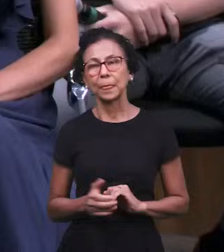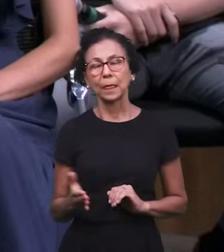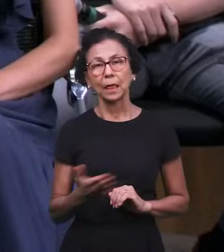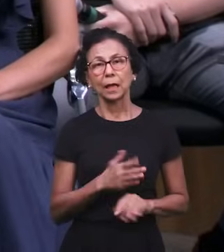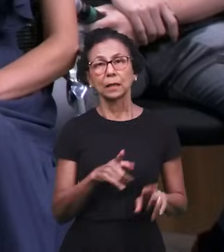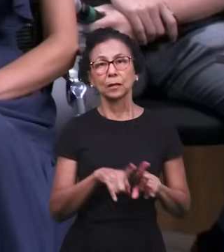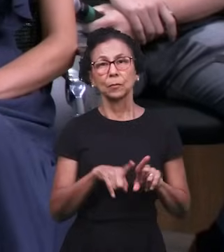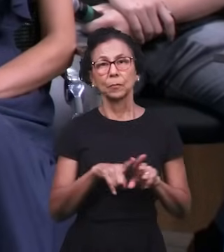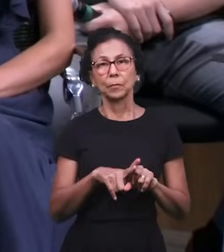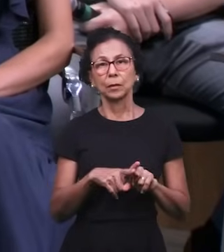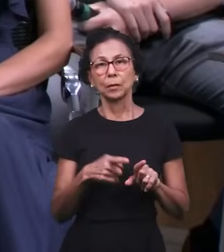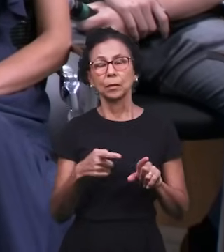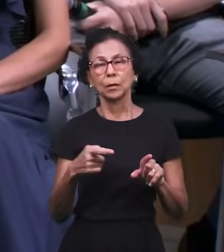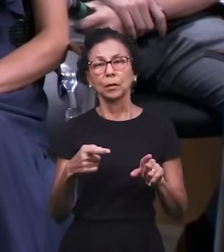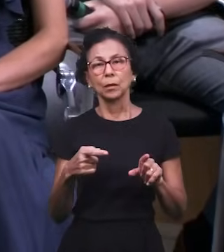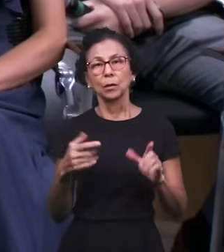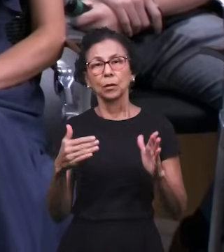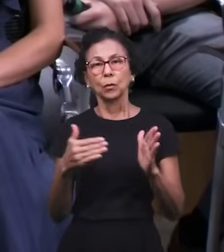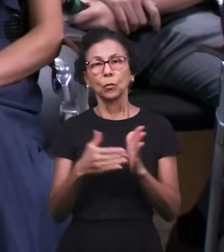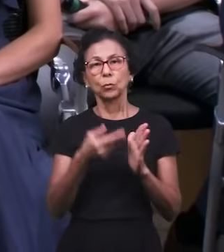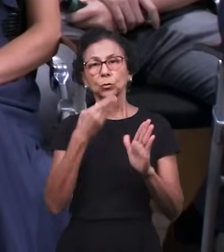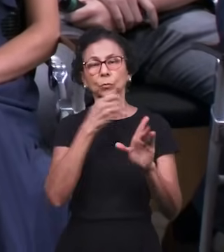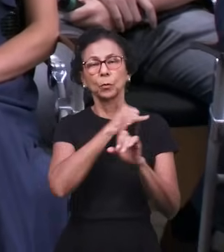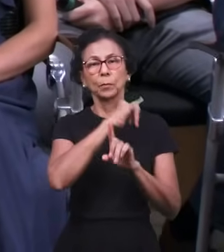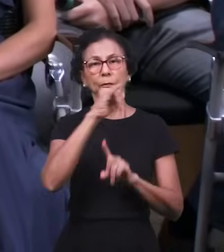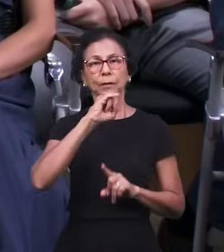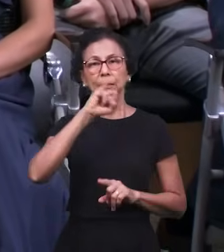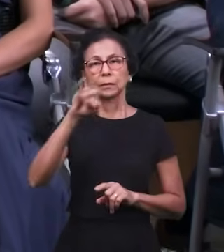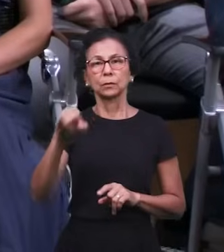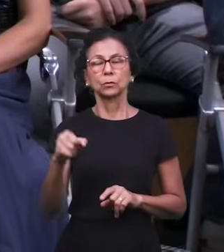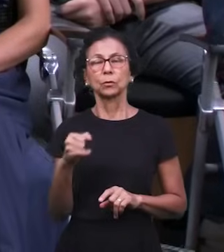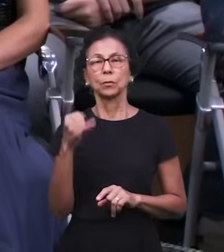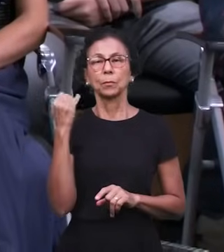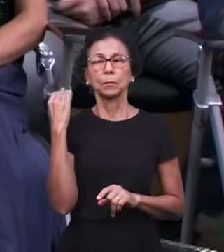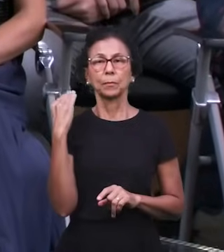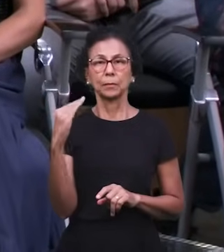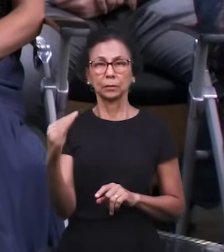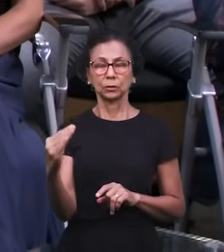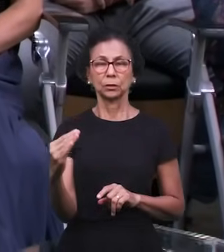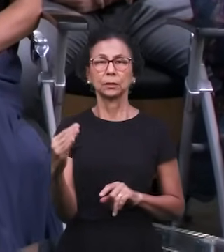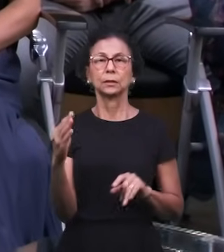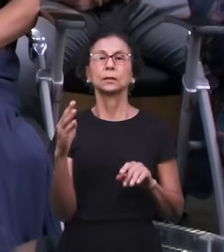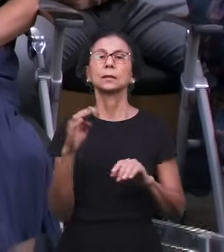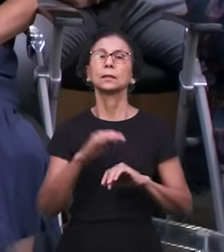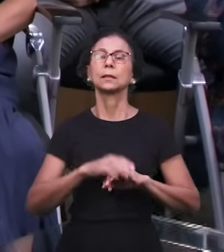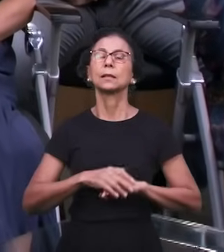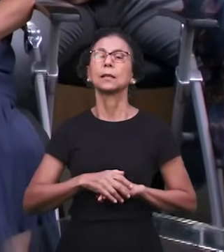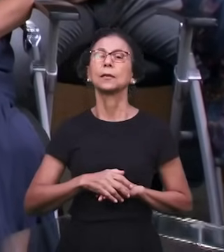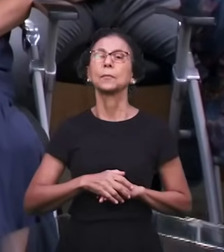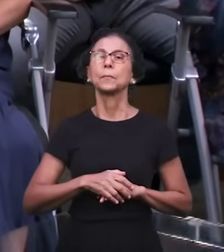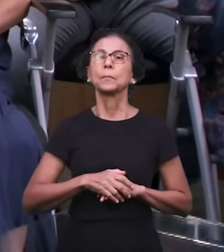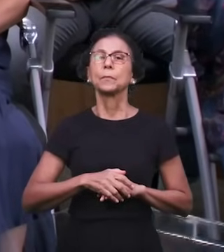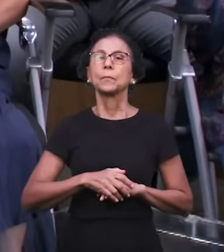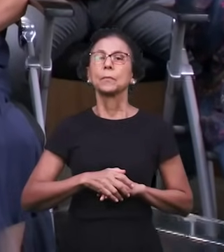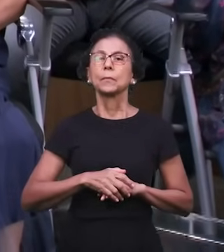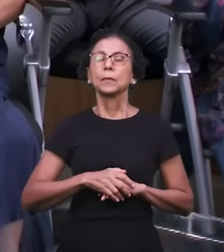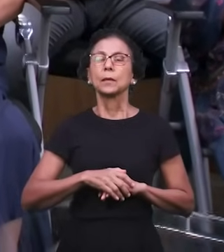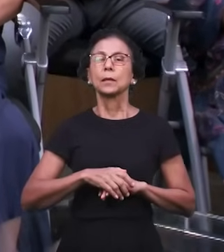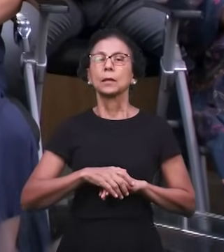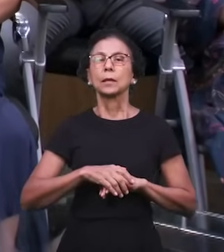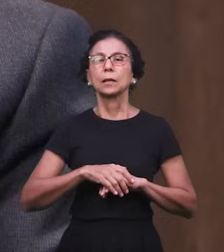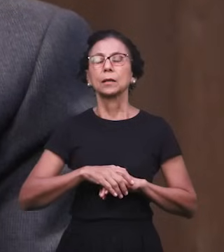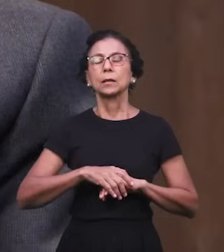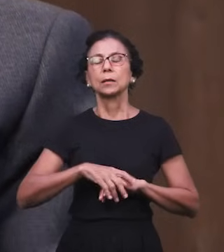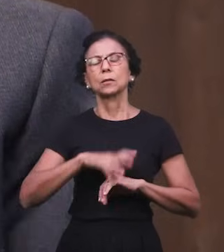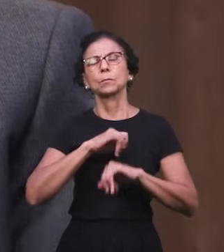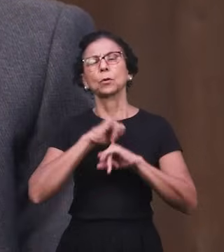a religião dormia ali, mas havia um grupinho de pastores guardando os seus